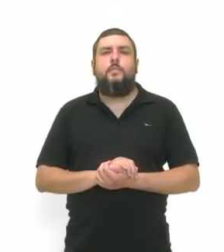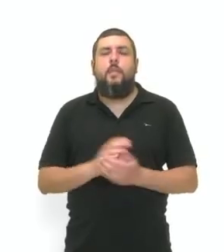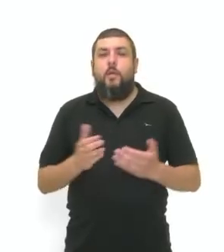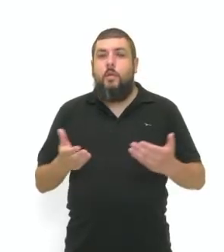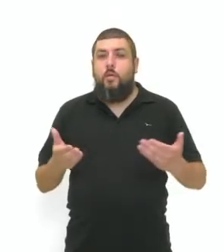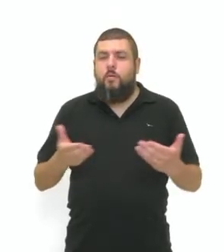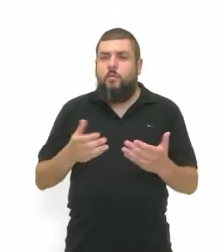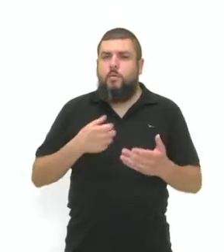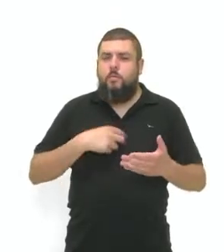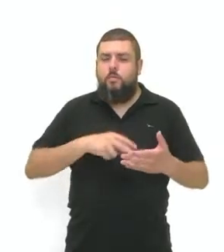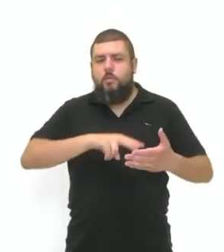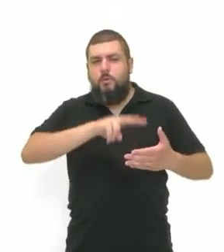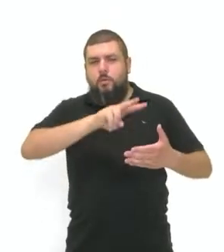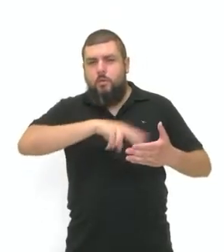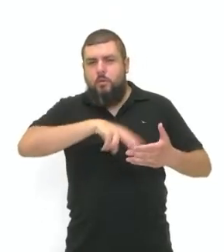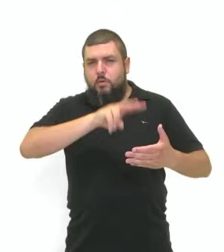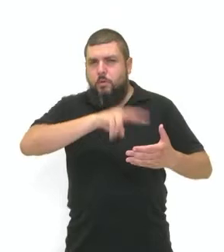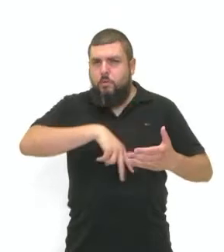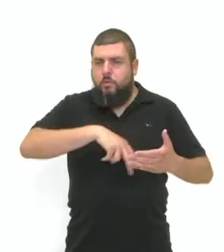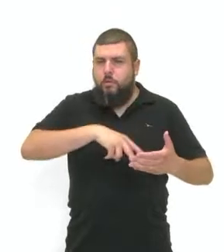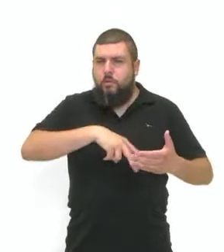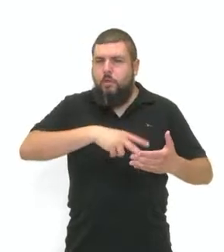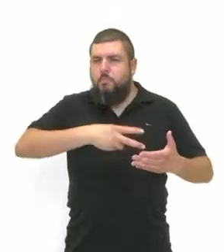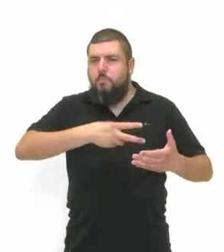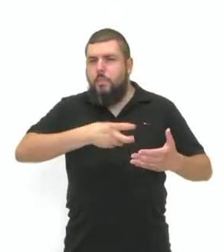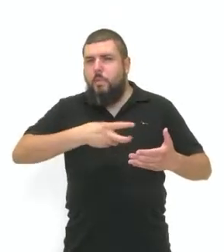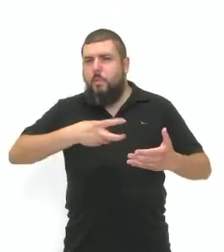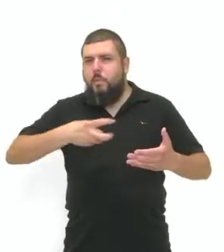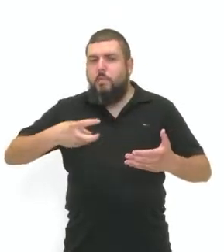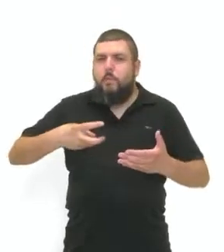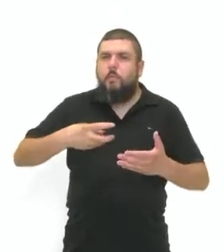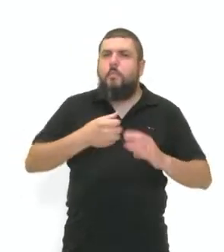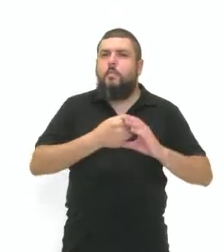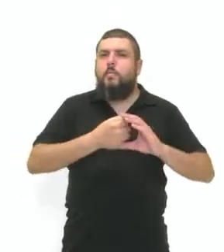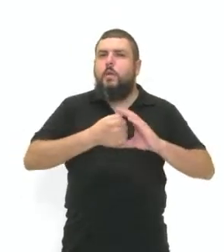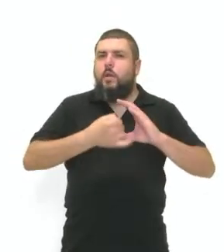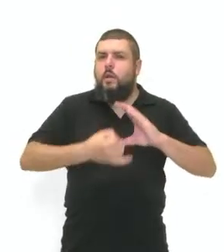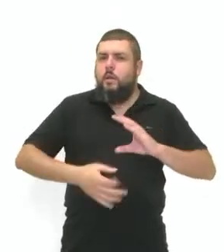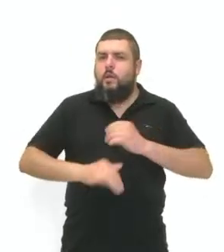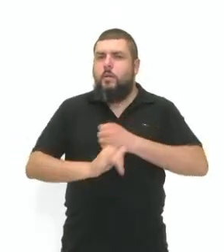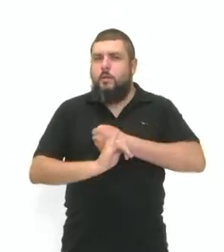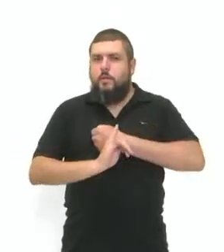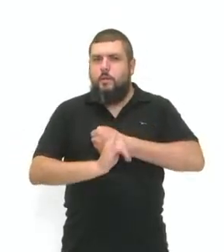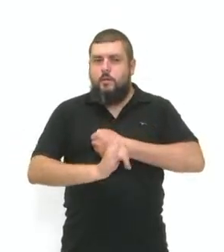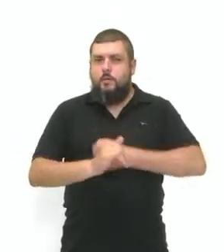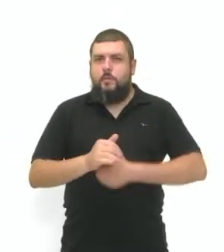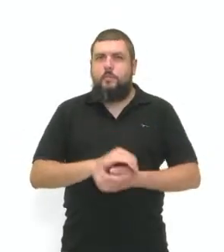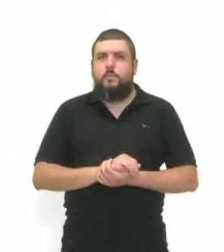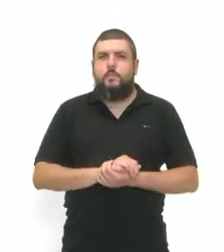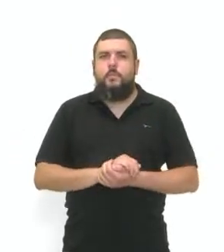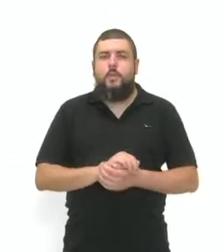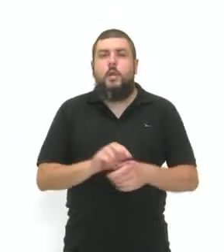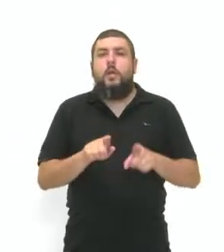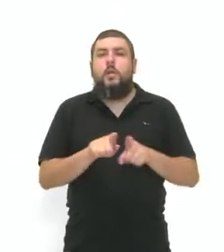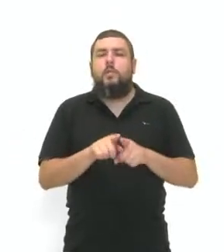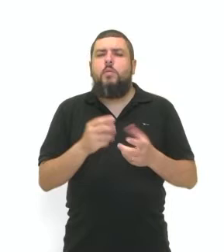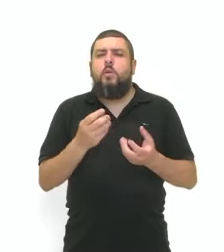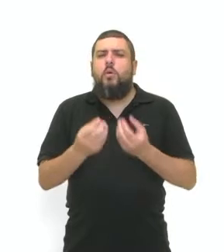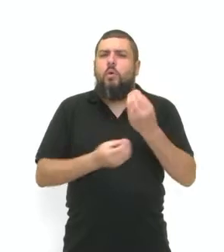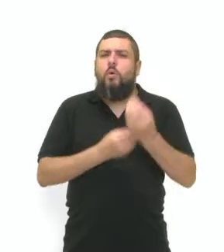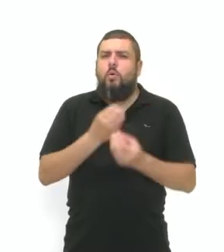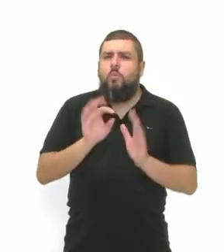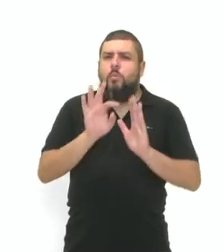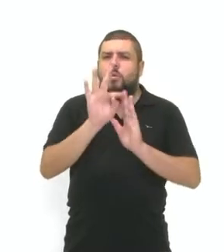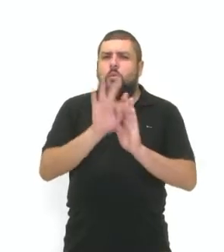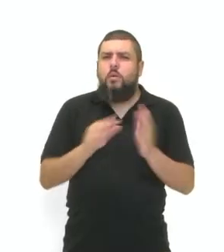interpretar uma crônica, reconhecendo algumas de suas características, identificar uma intertextualidade e refletir